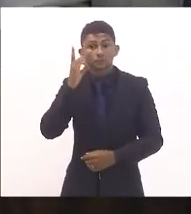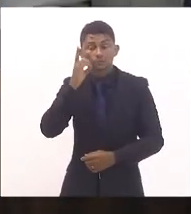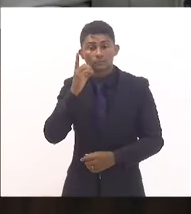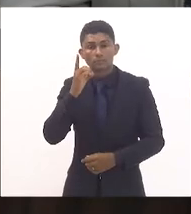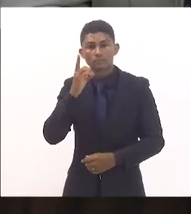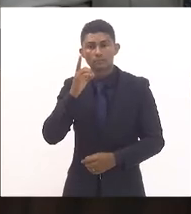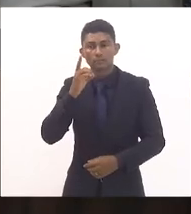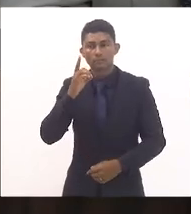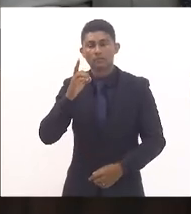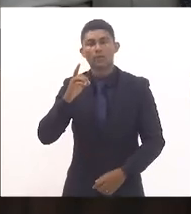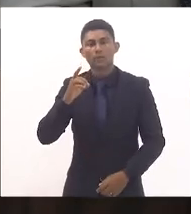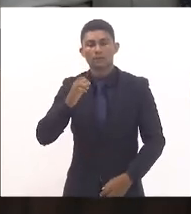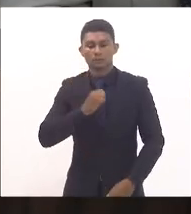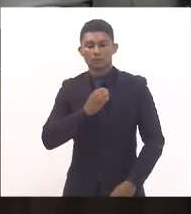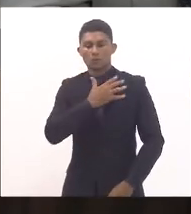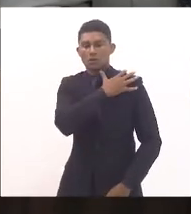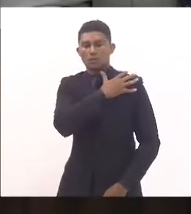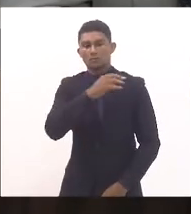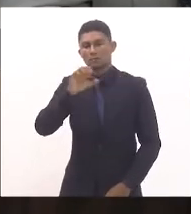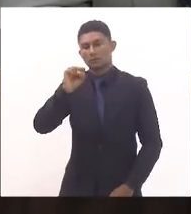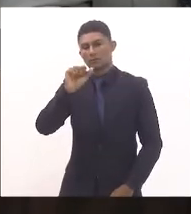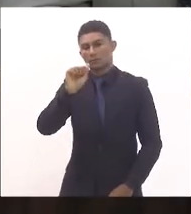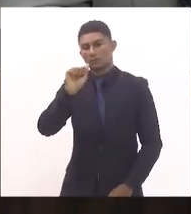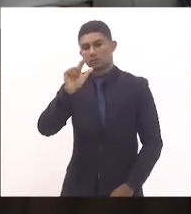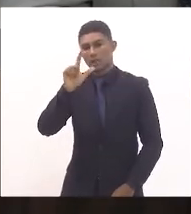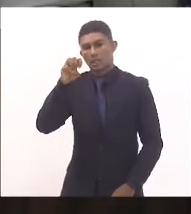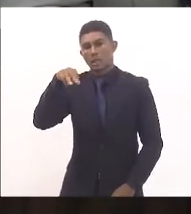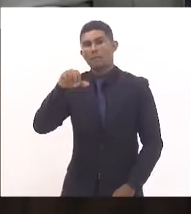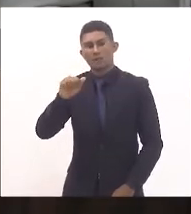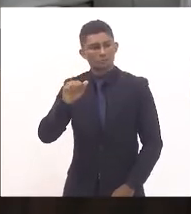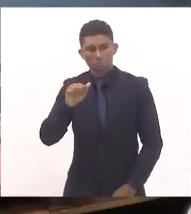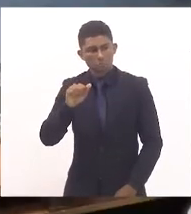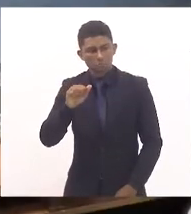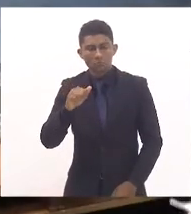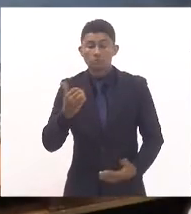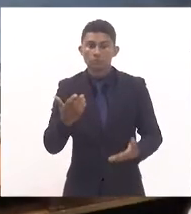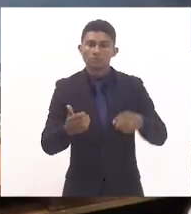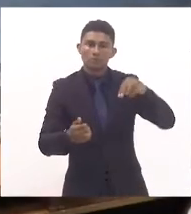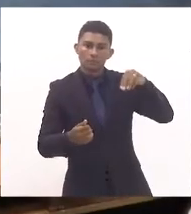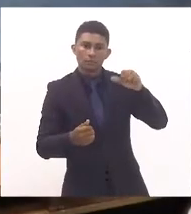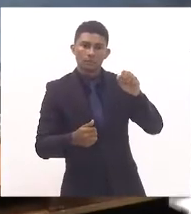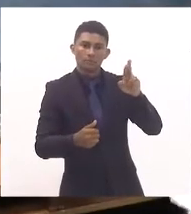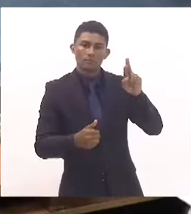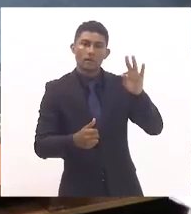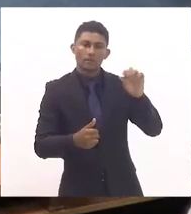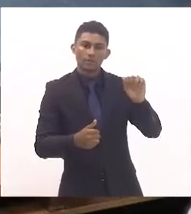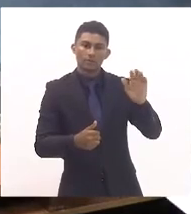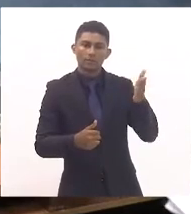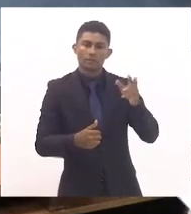deputado Coronel Salema. Deputado Coronel Salema, deputada Marta Rocha.